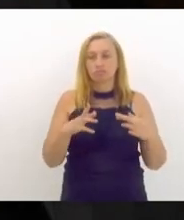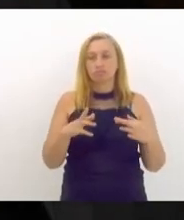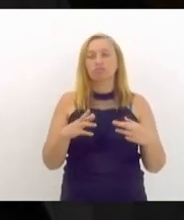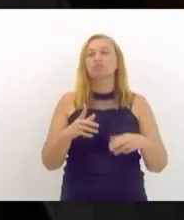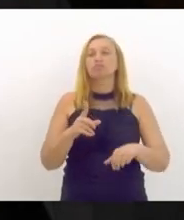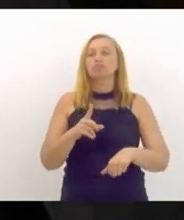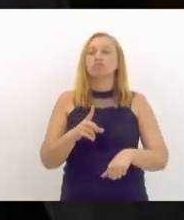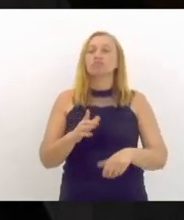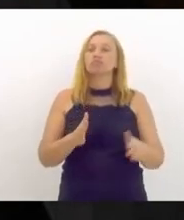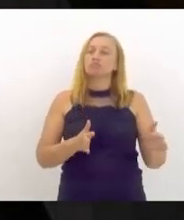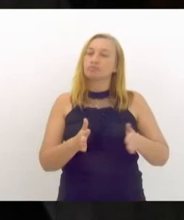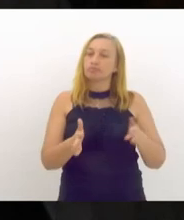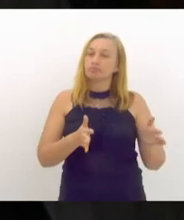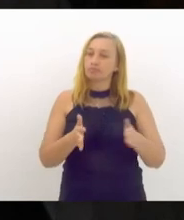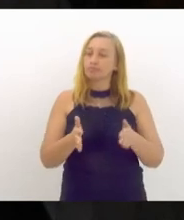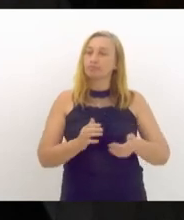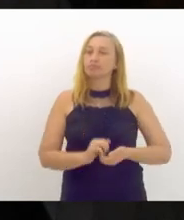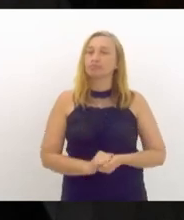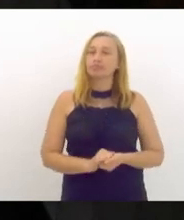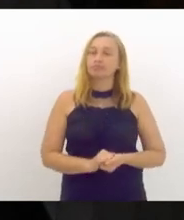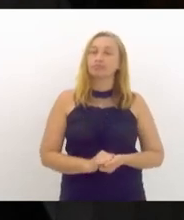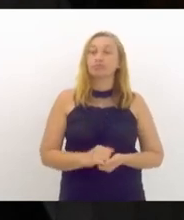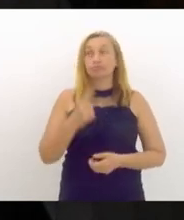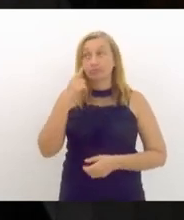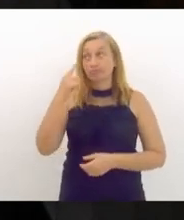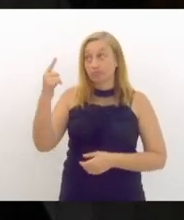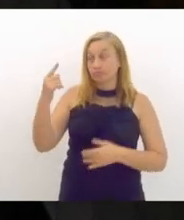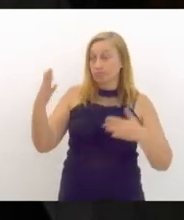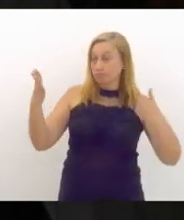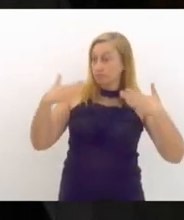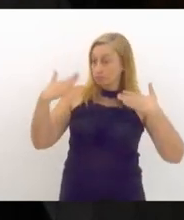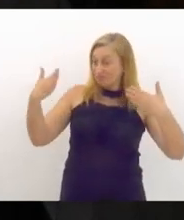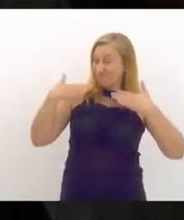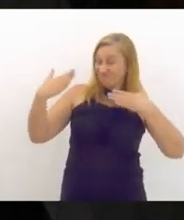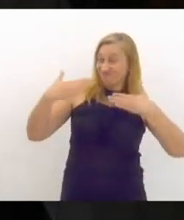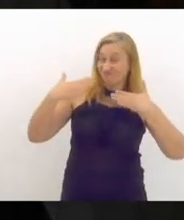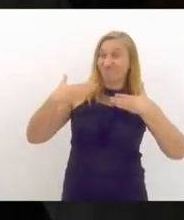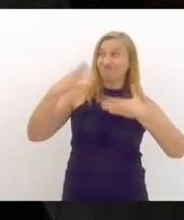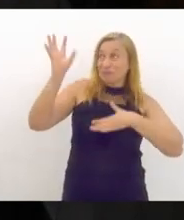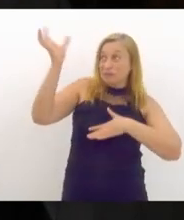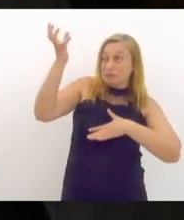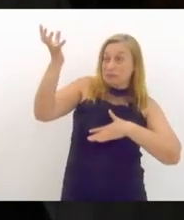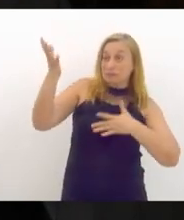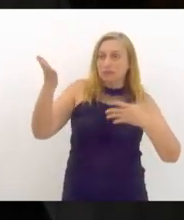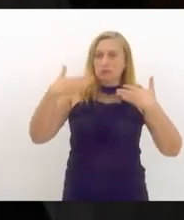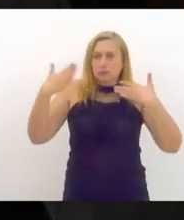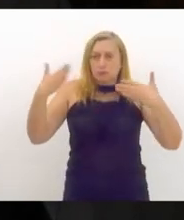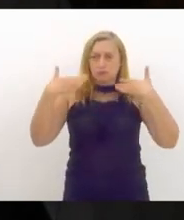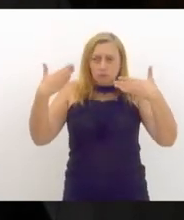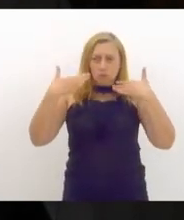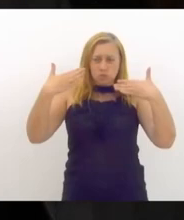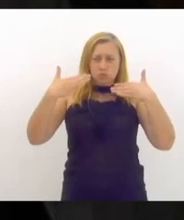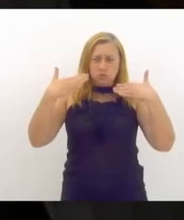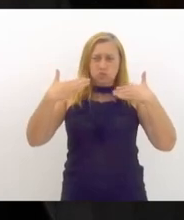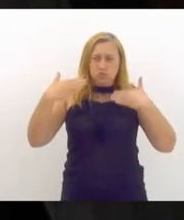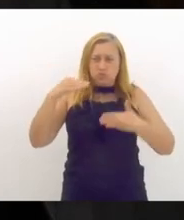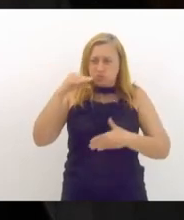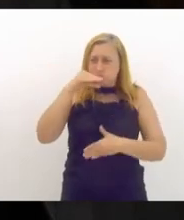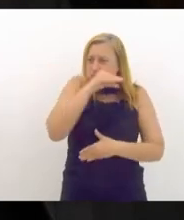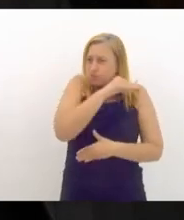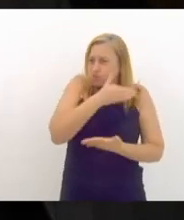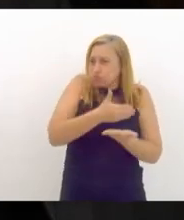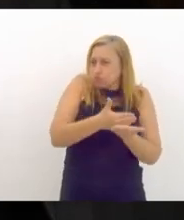vivendo que estamos no ápice do verão, estamos no ponto médio do verão, o verão